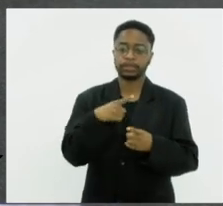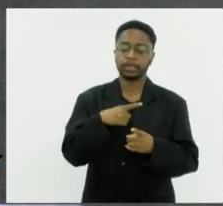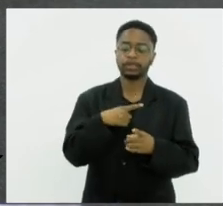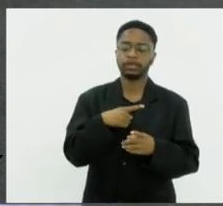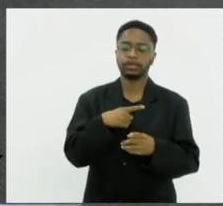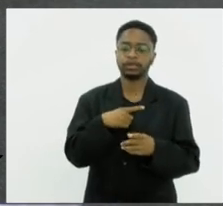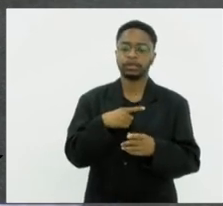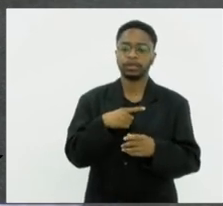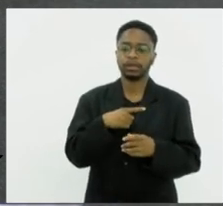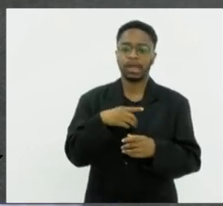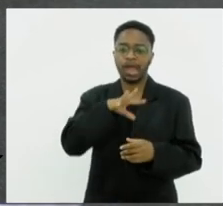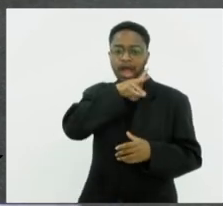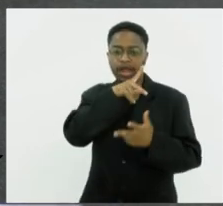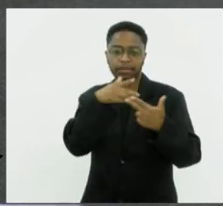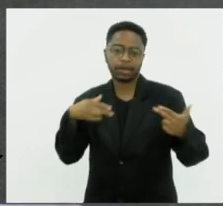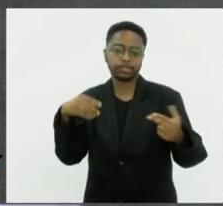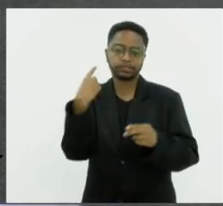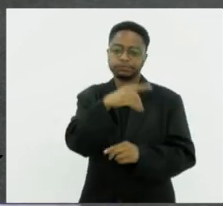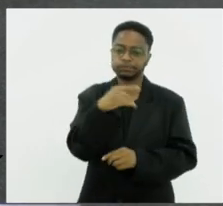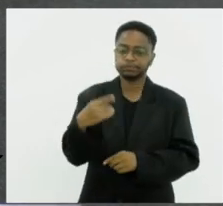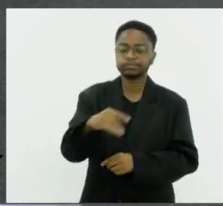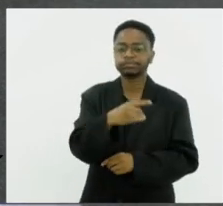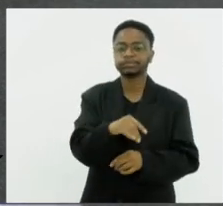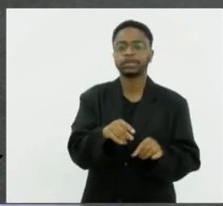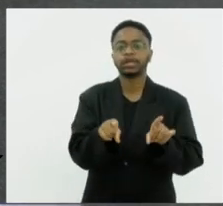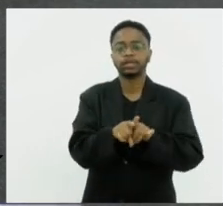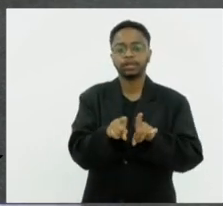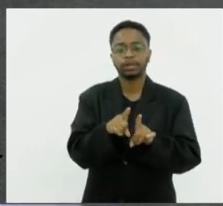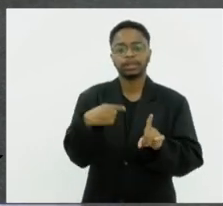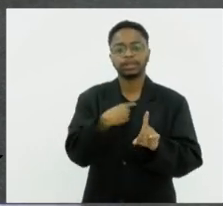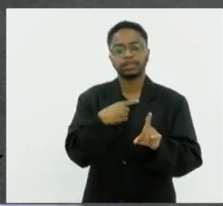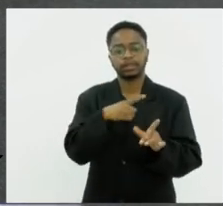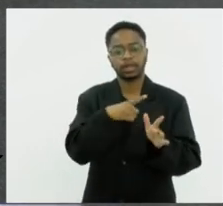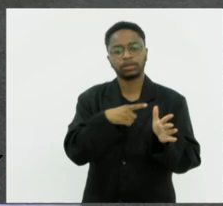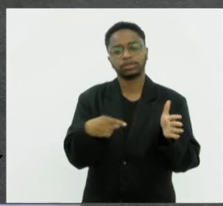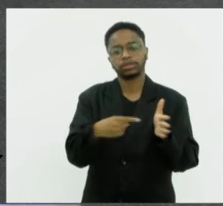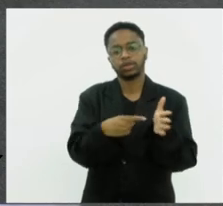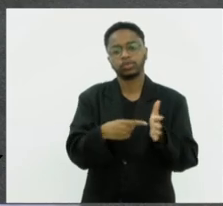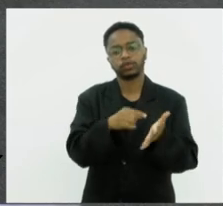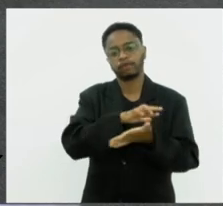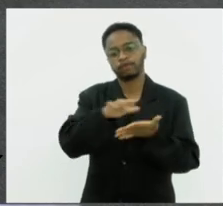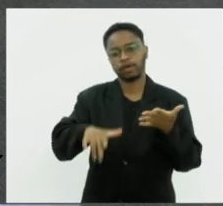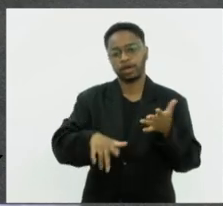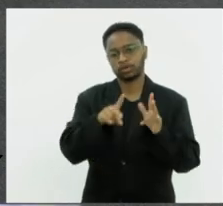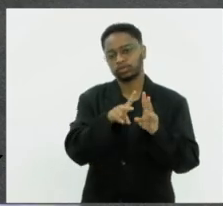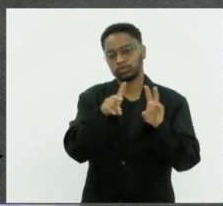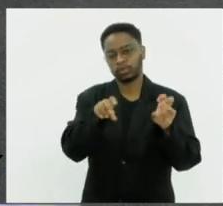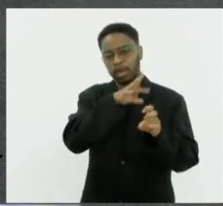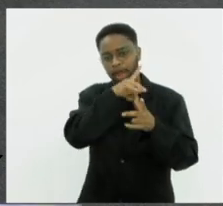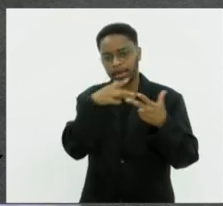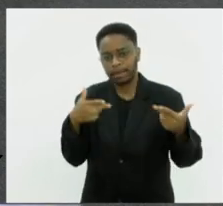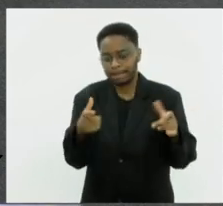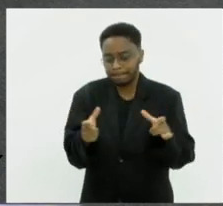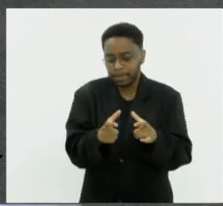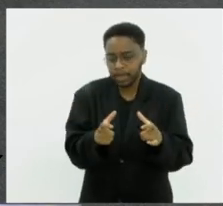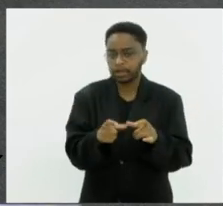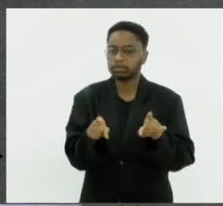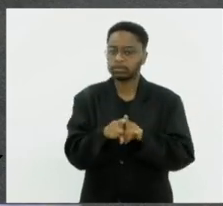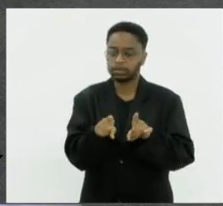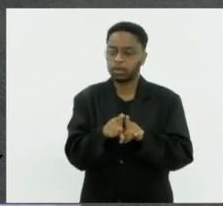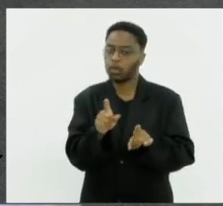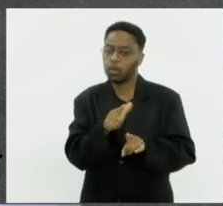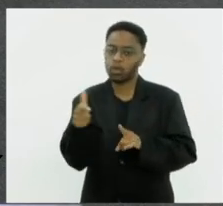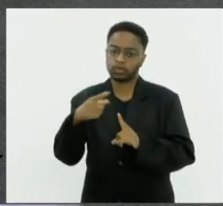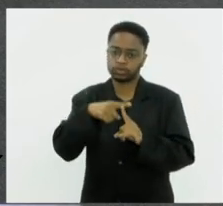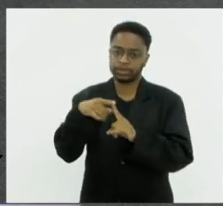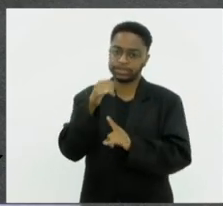cidade, né, e são várias denúncias de maus-tratos aos animais, não apenas aos animais de pequeno porte, né, que